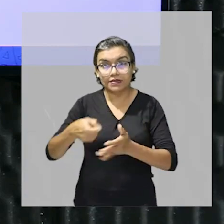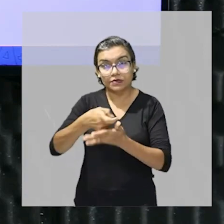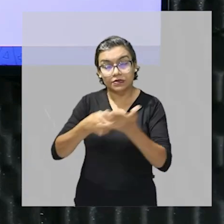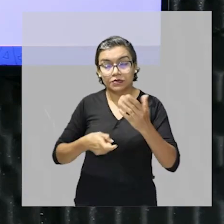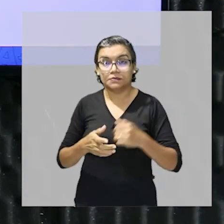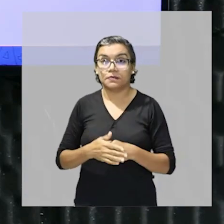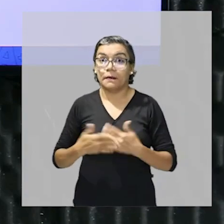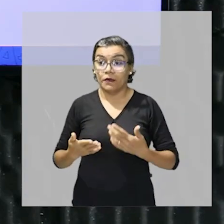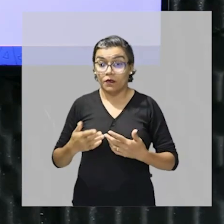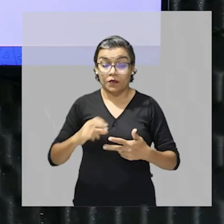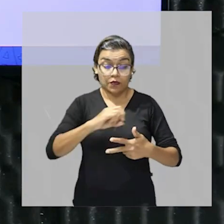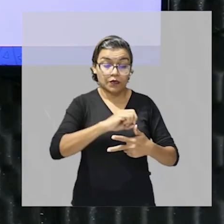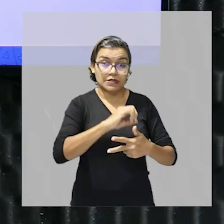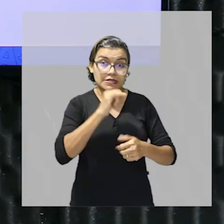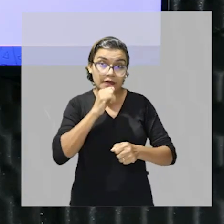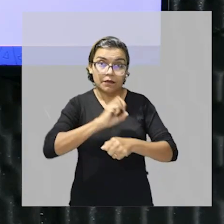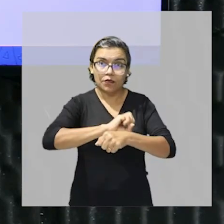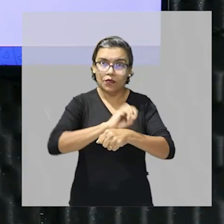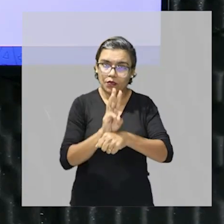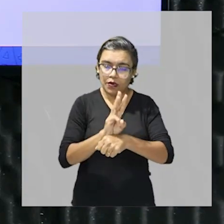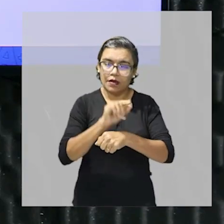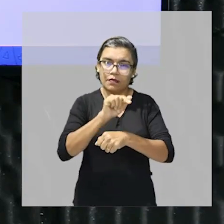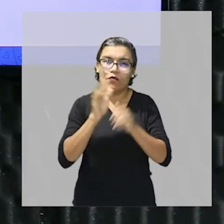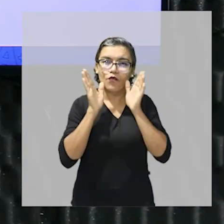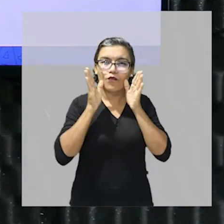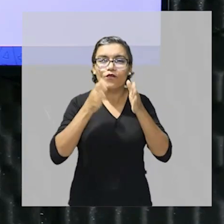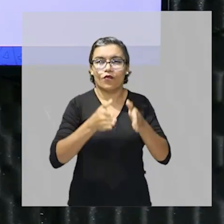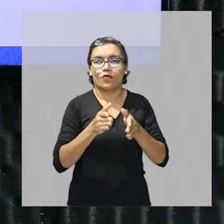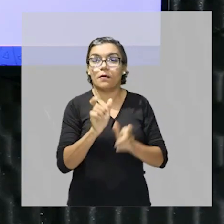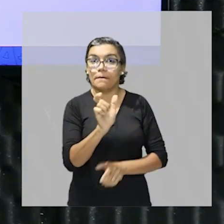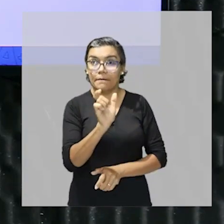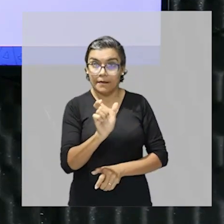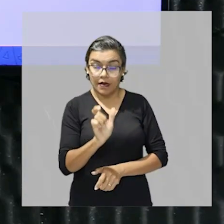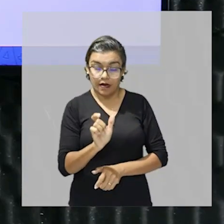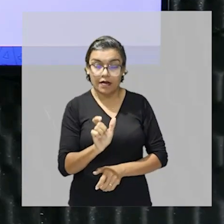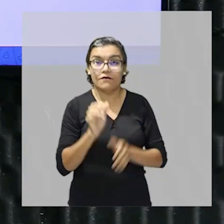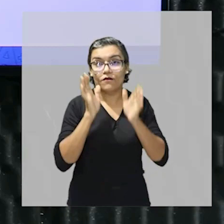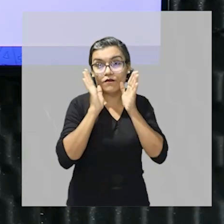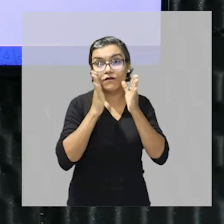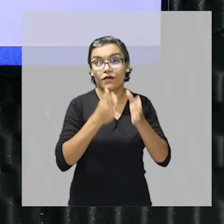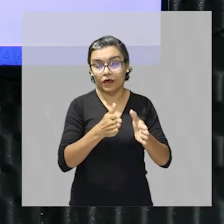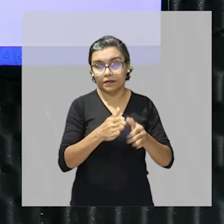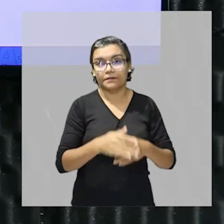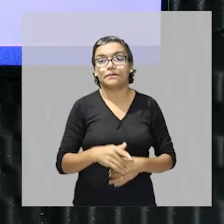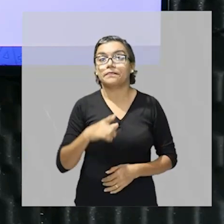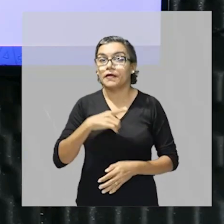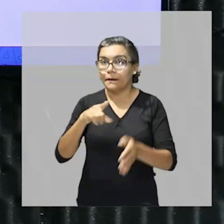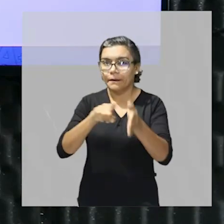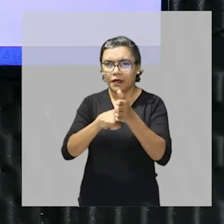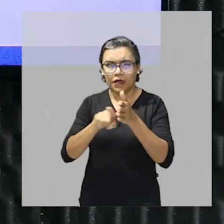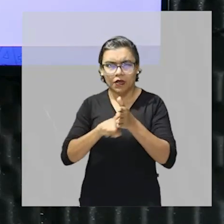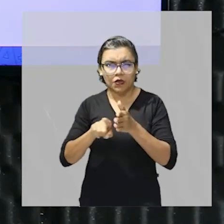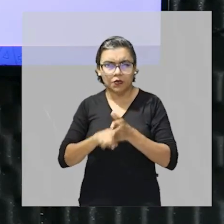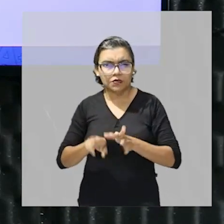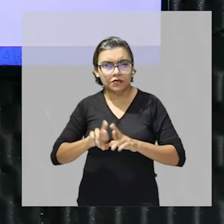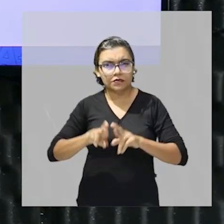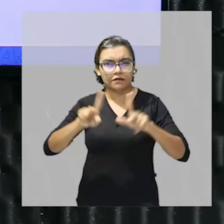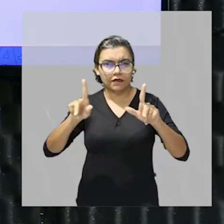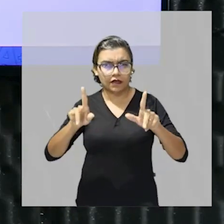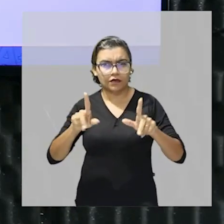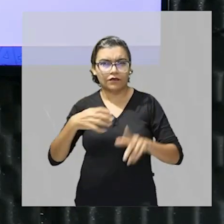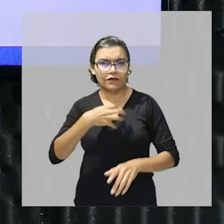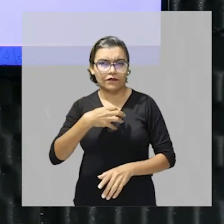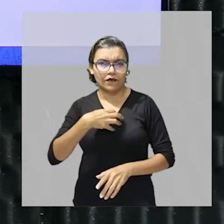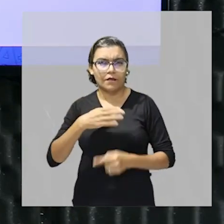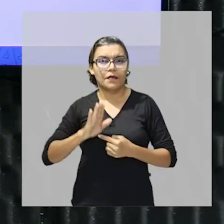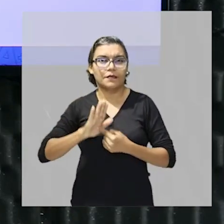Agora, na UEMA, o foco foi exclusivamente nessas palavrinhas. Então, a gente vai ver questões com diferentes formatos para abordar